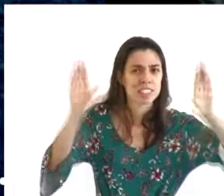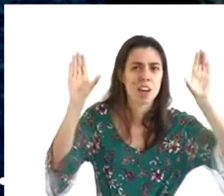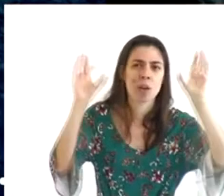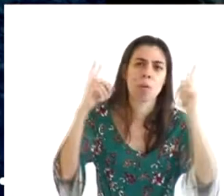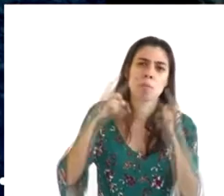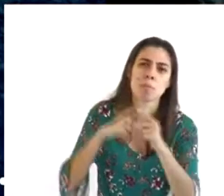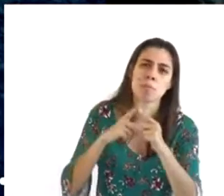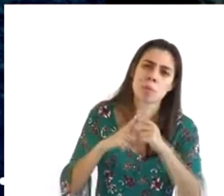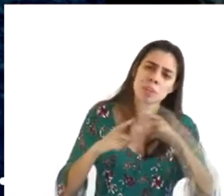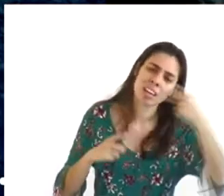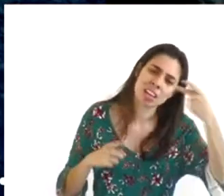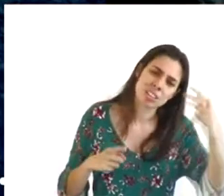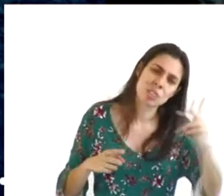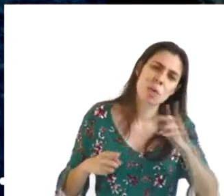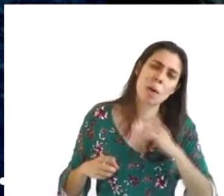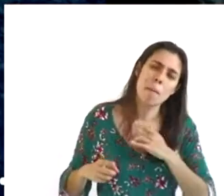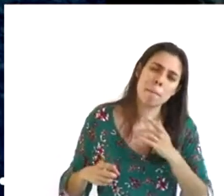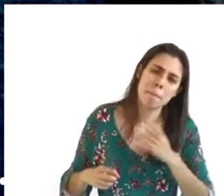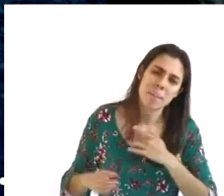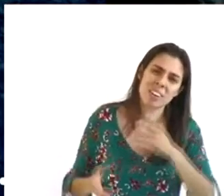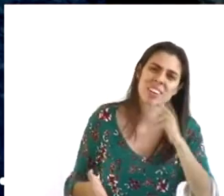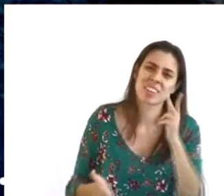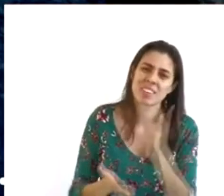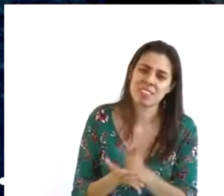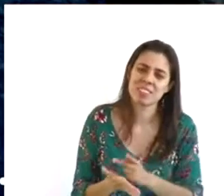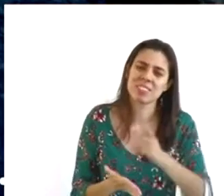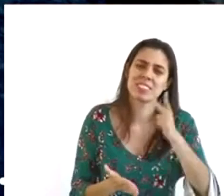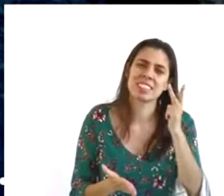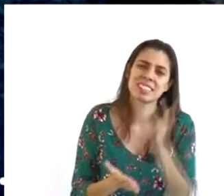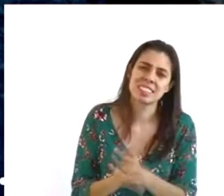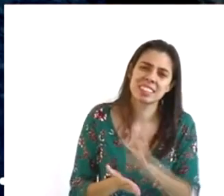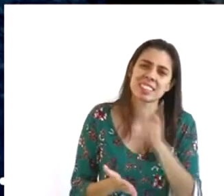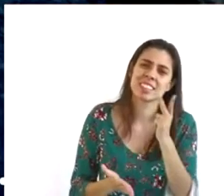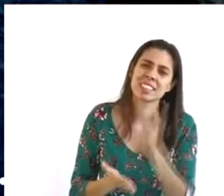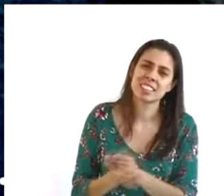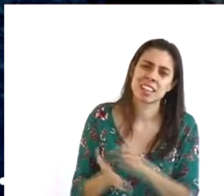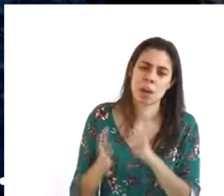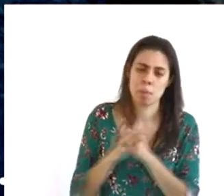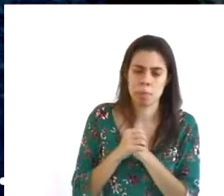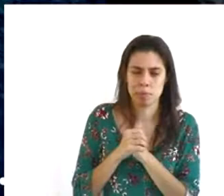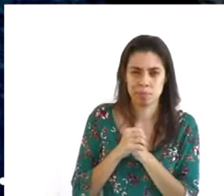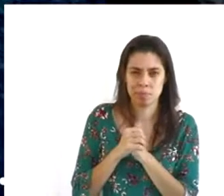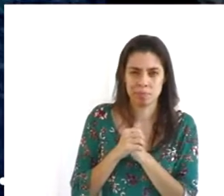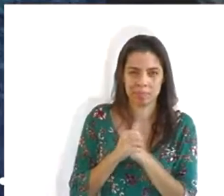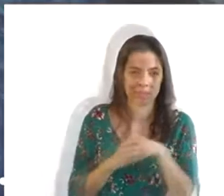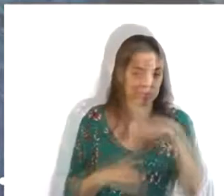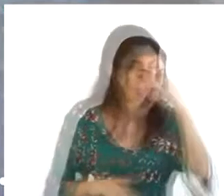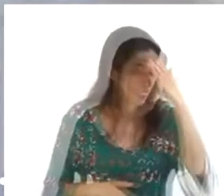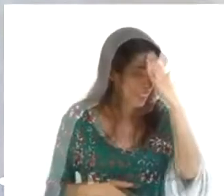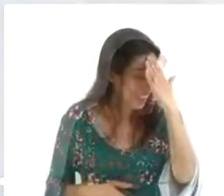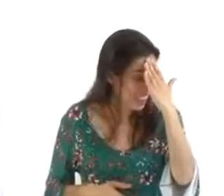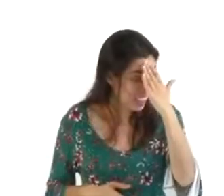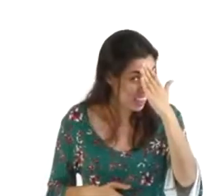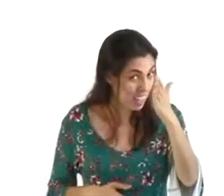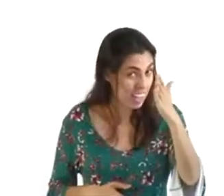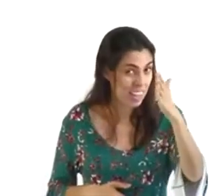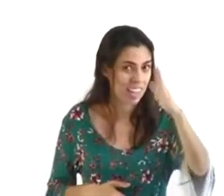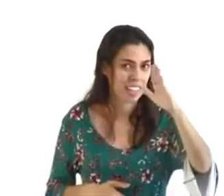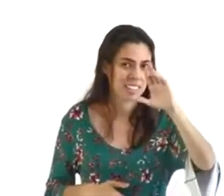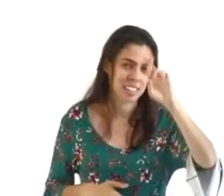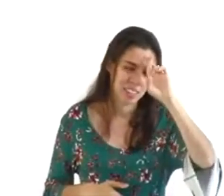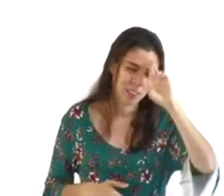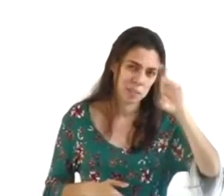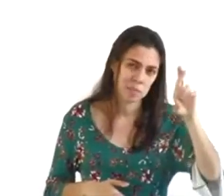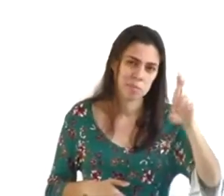sua misericórdia dura para sempre. Rendei graças ao Senhor. Quero